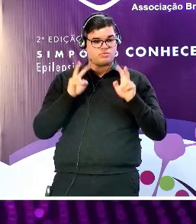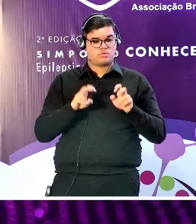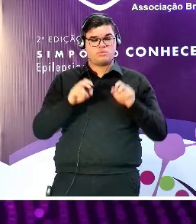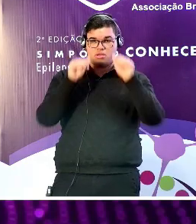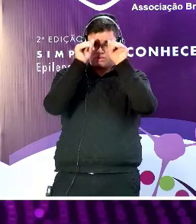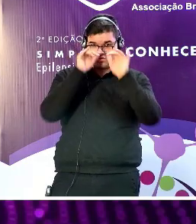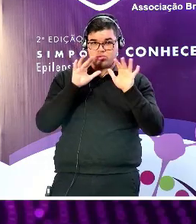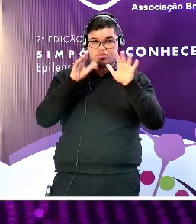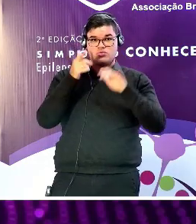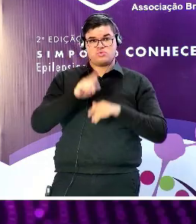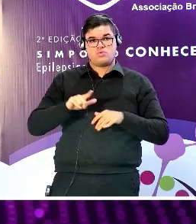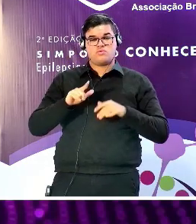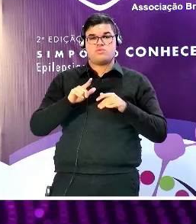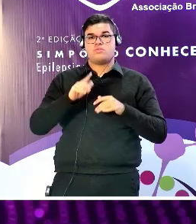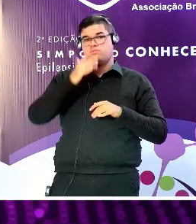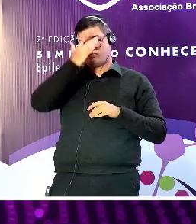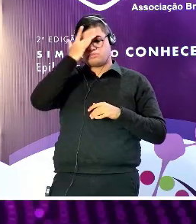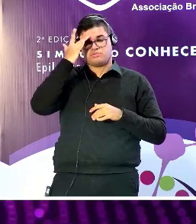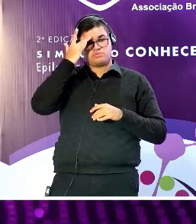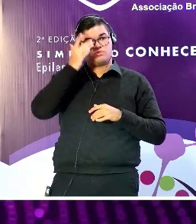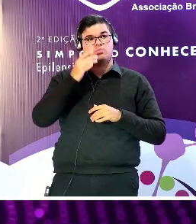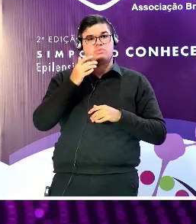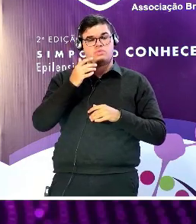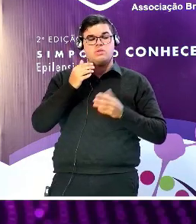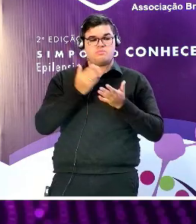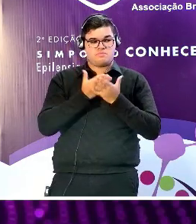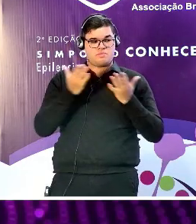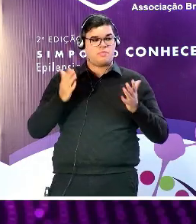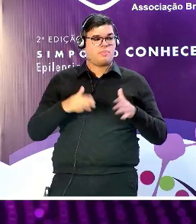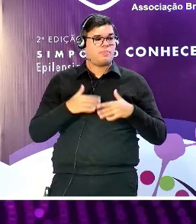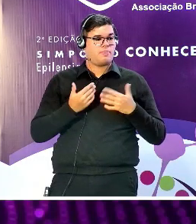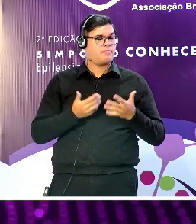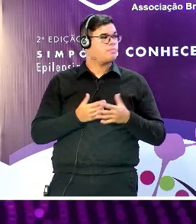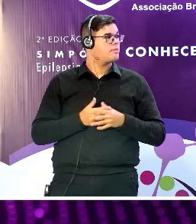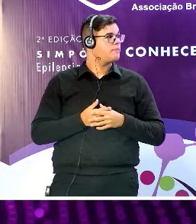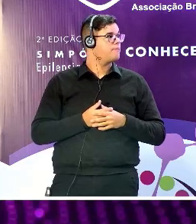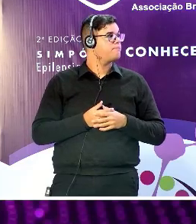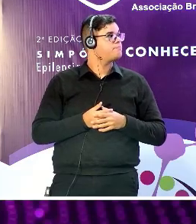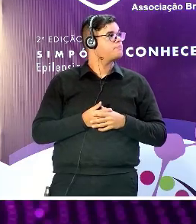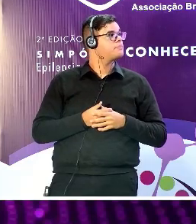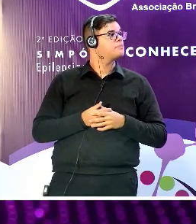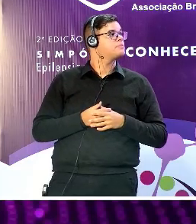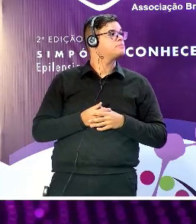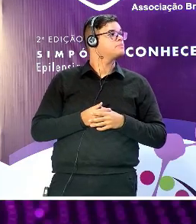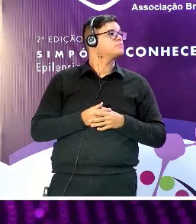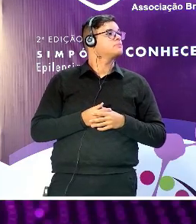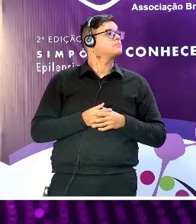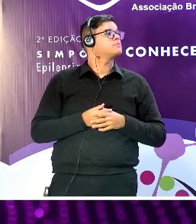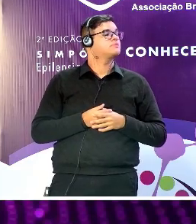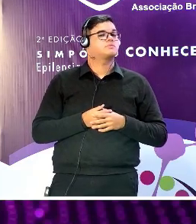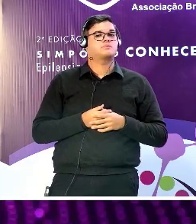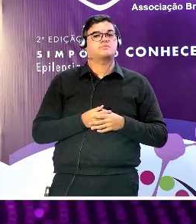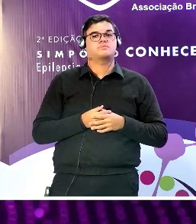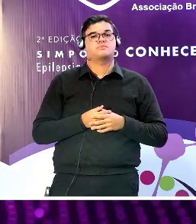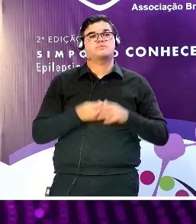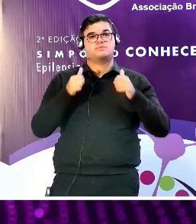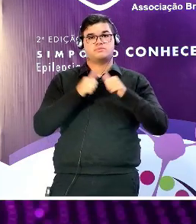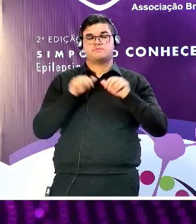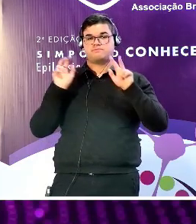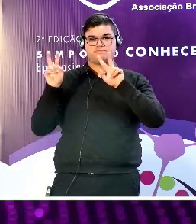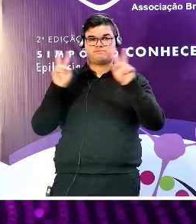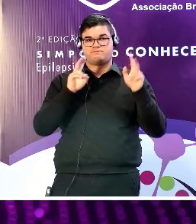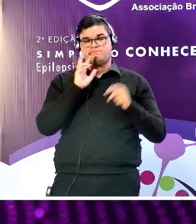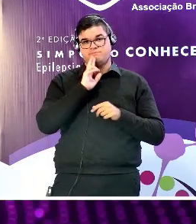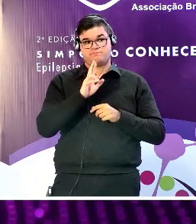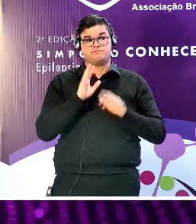na população. Então, a gente está explorando esses resultados.